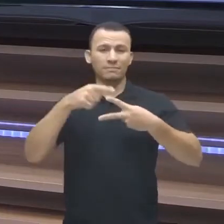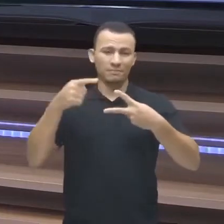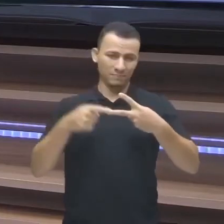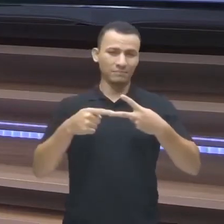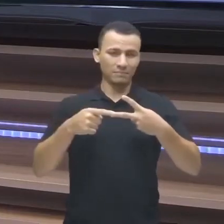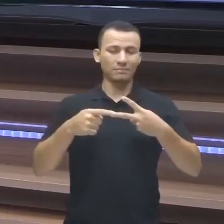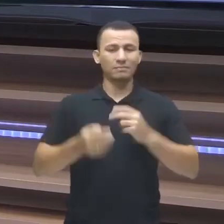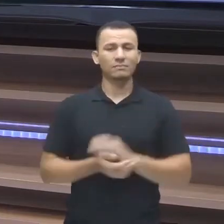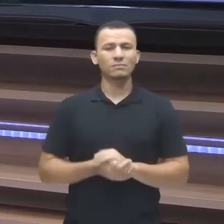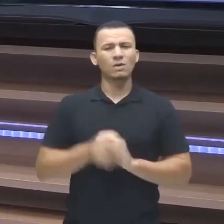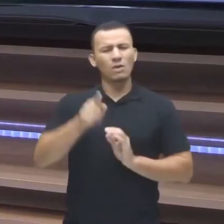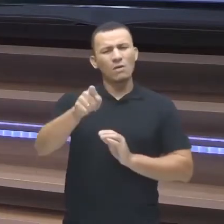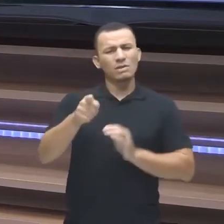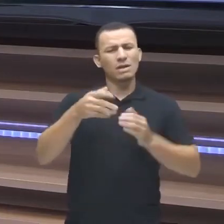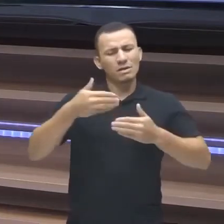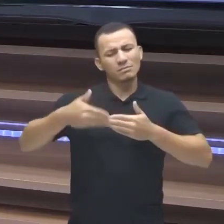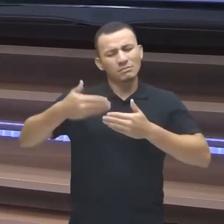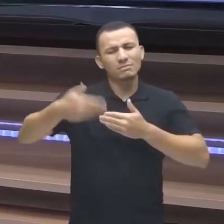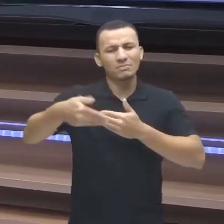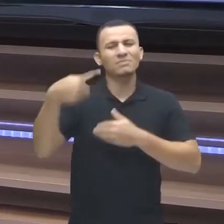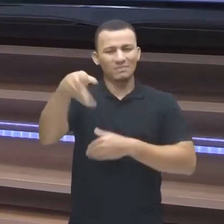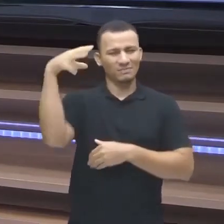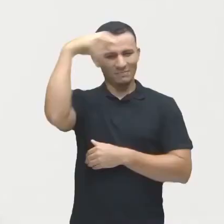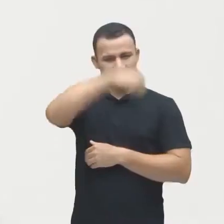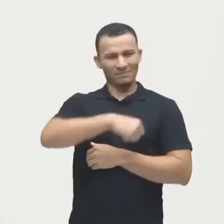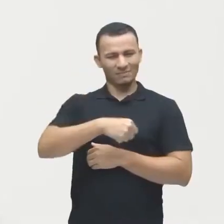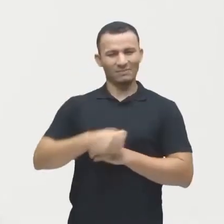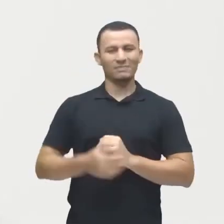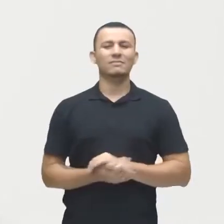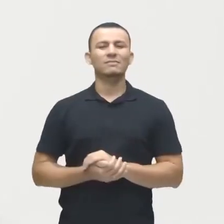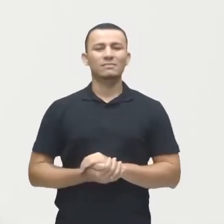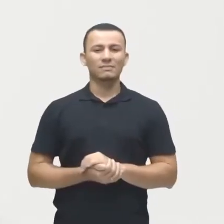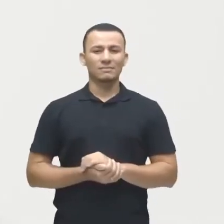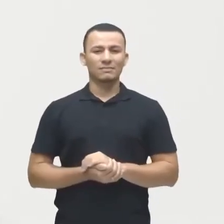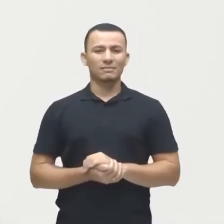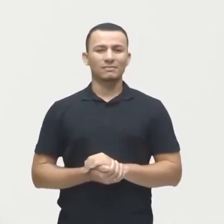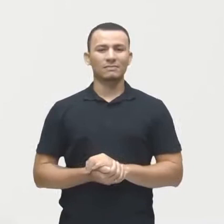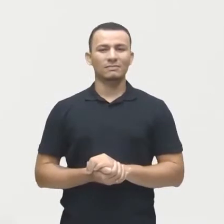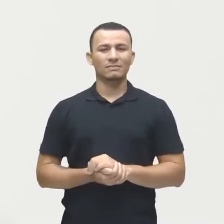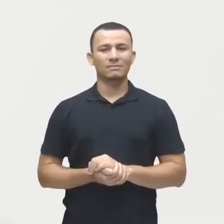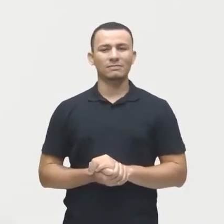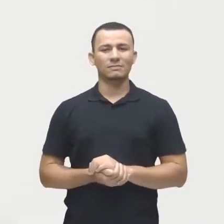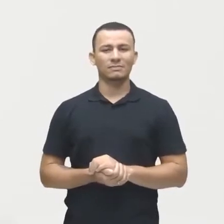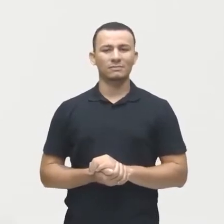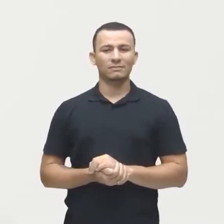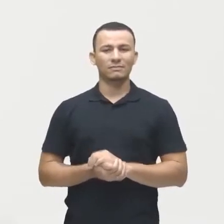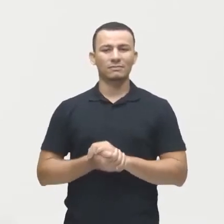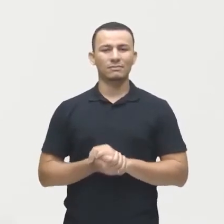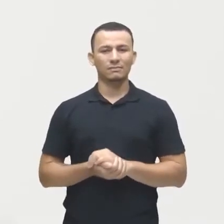aqui no decorrer da aula veremos mais. Vamos voltar para cá novamente, ok?